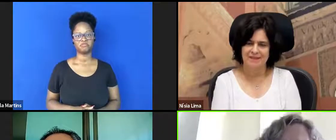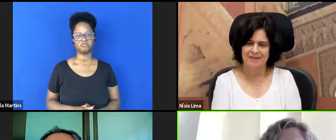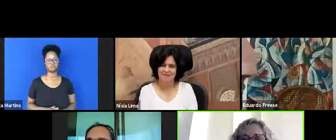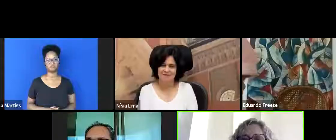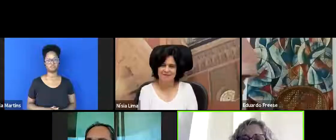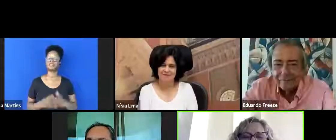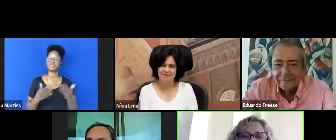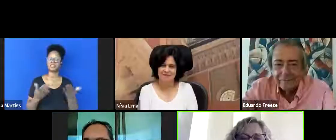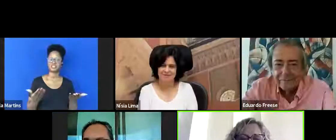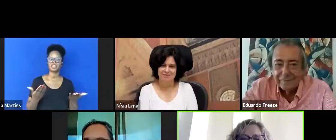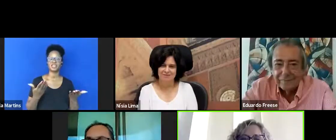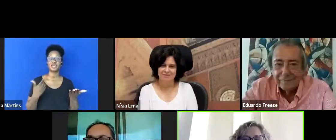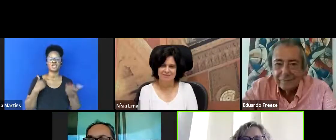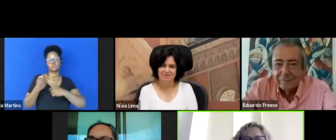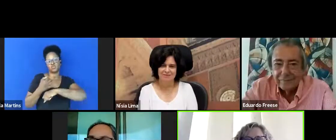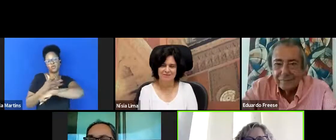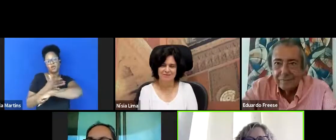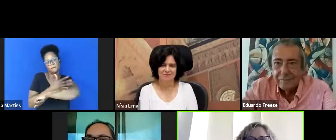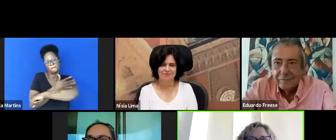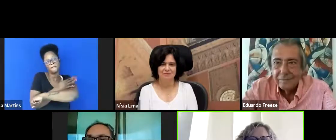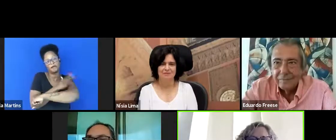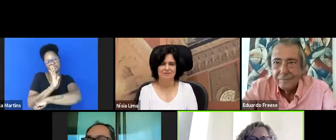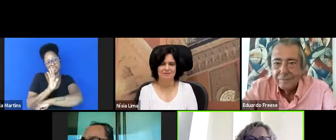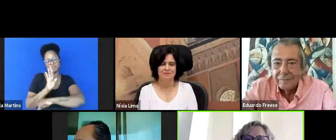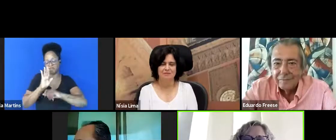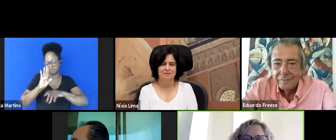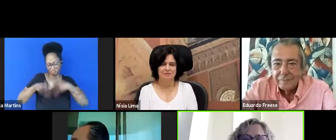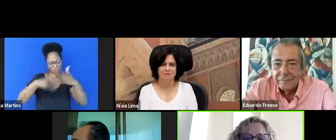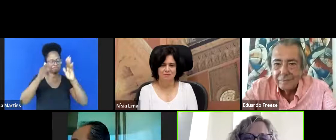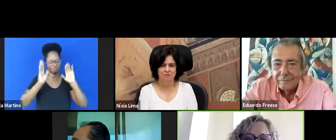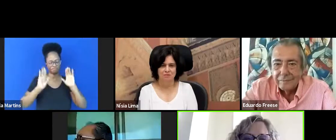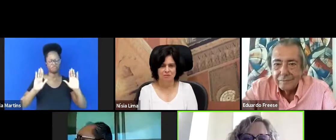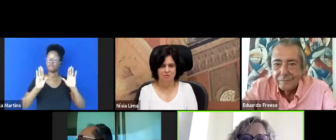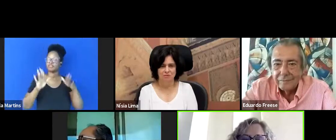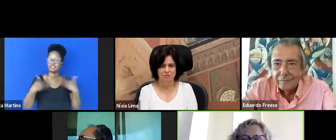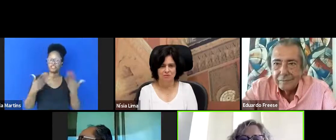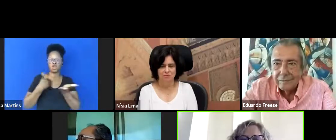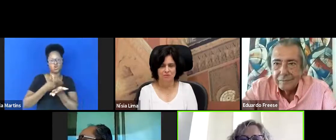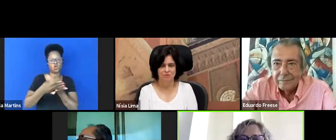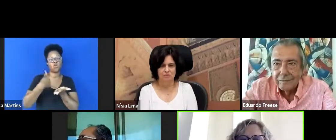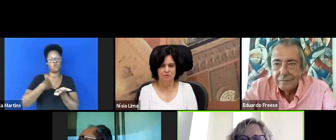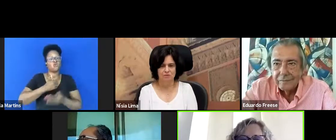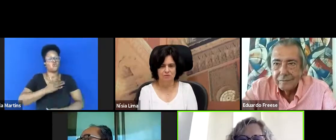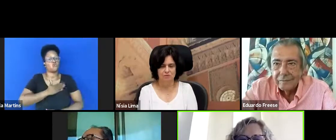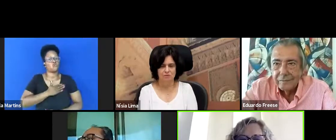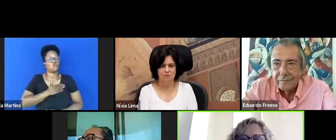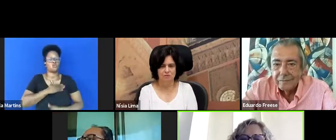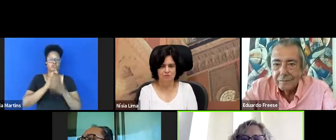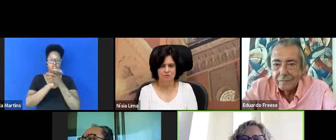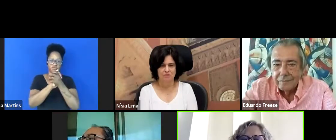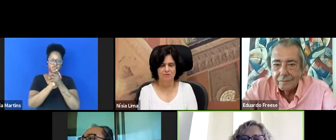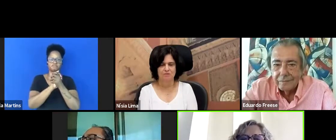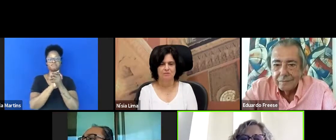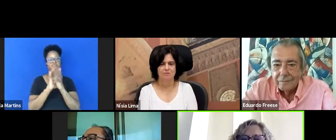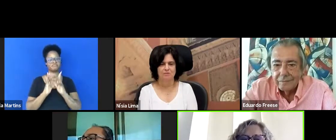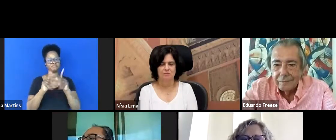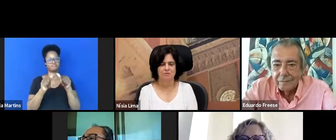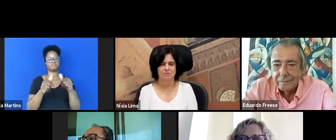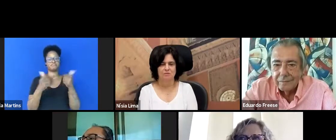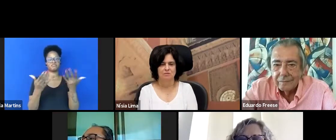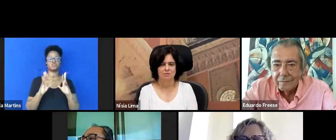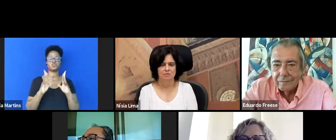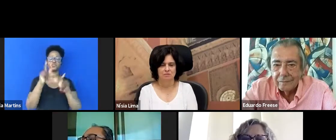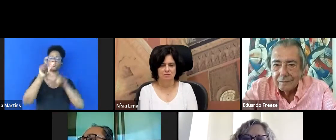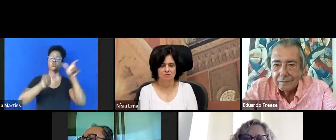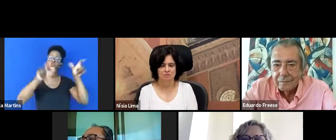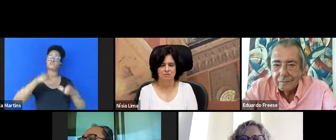Estou um pouquinho emocionada, mas vamos lá. Bom, inicialmente eu gostaria de cumprimentar a mesa e a todos que estão